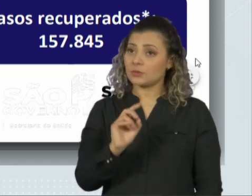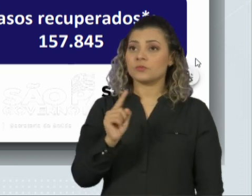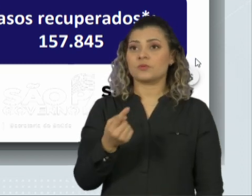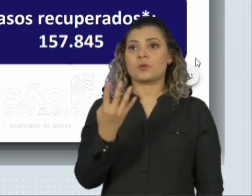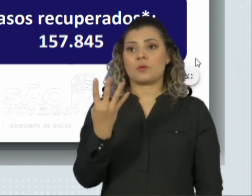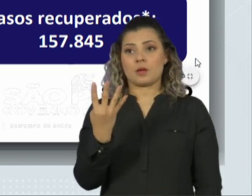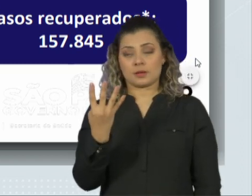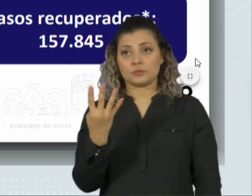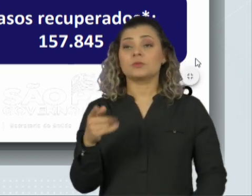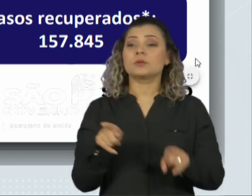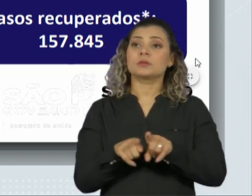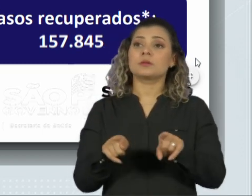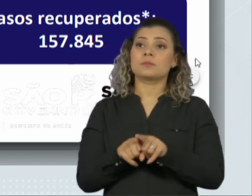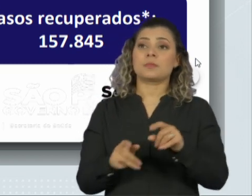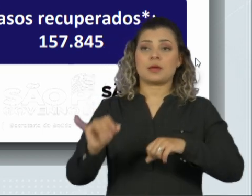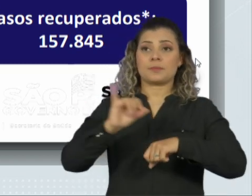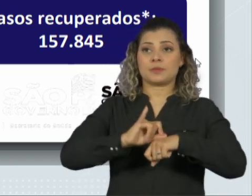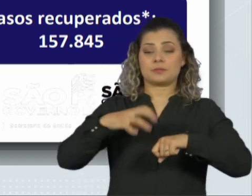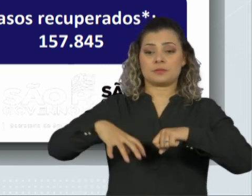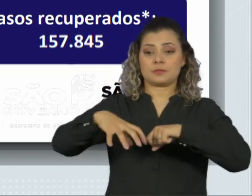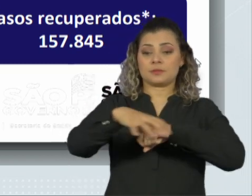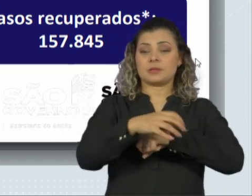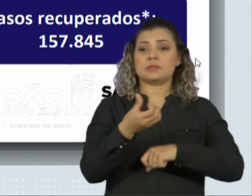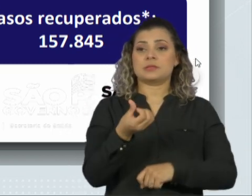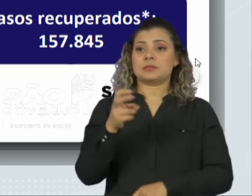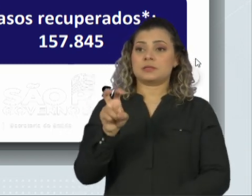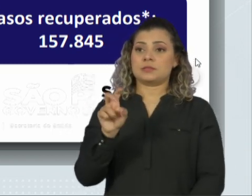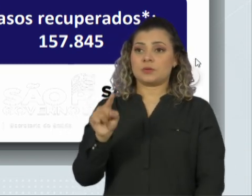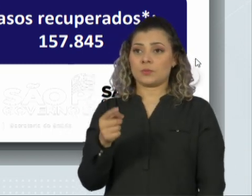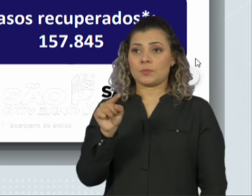64,4% e na Grande São Paulo uma ocupação de